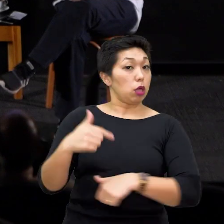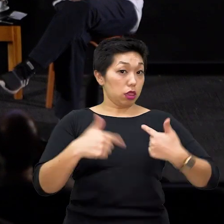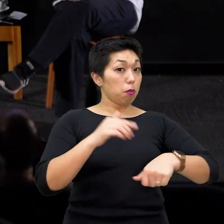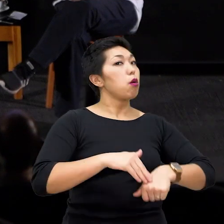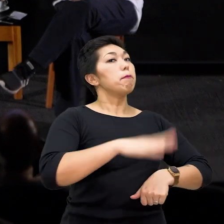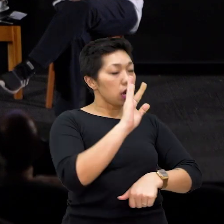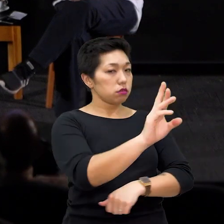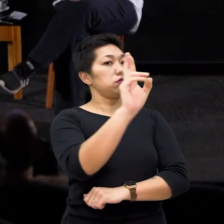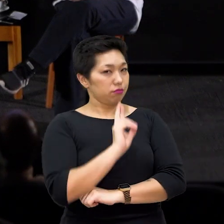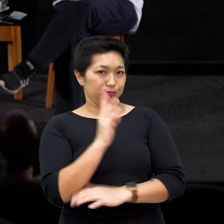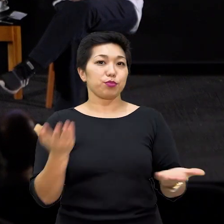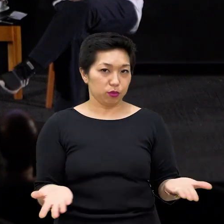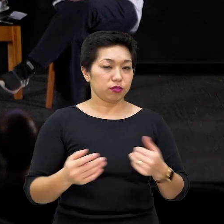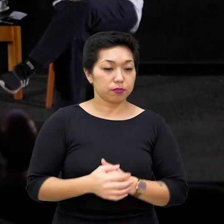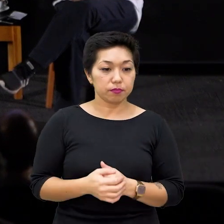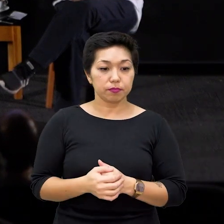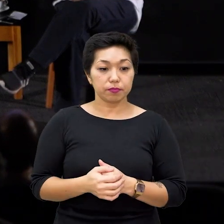mais.